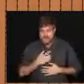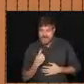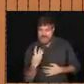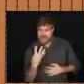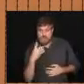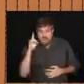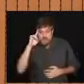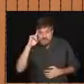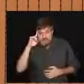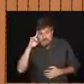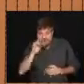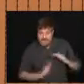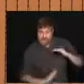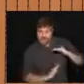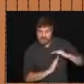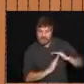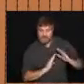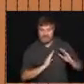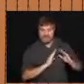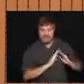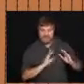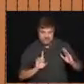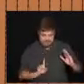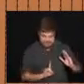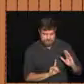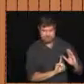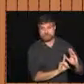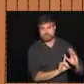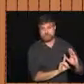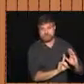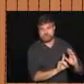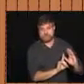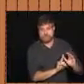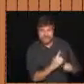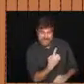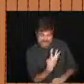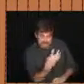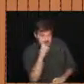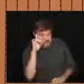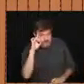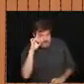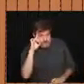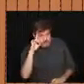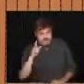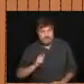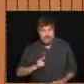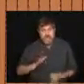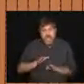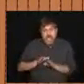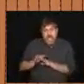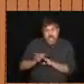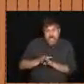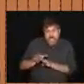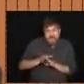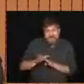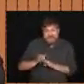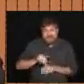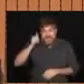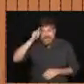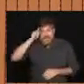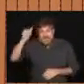14 dias. Então, ficaria isolado por 14 dias. A recomendação para